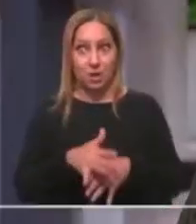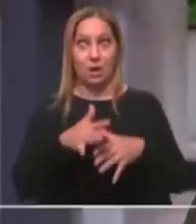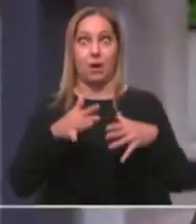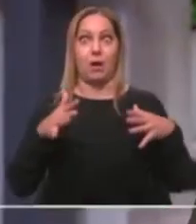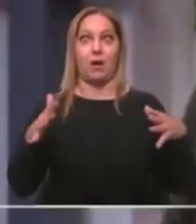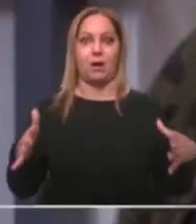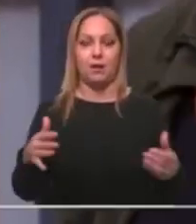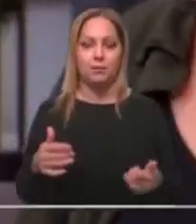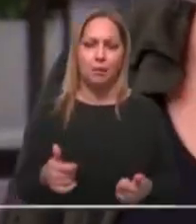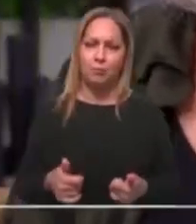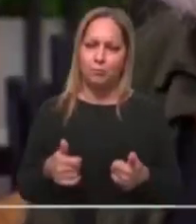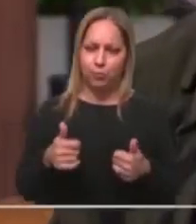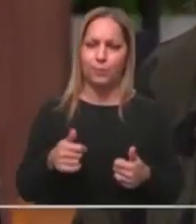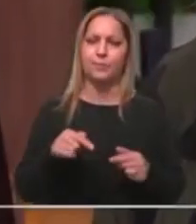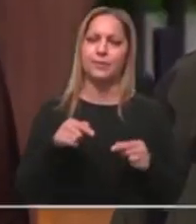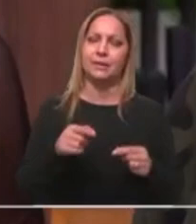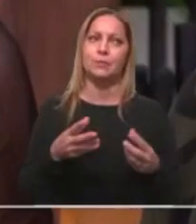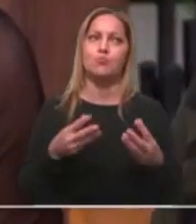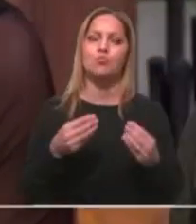se costuma usar muito no...